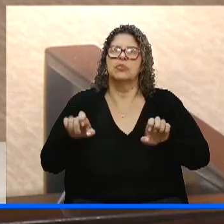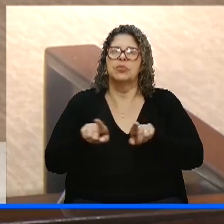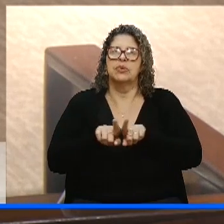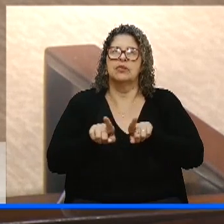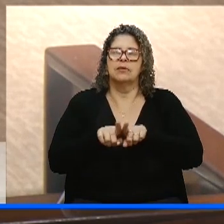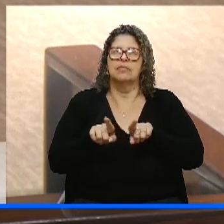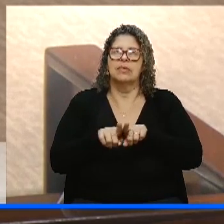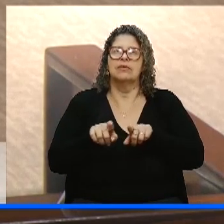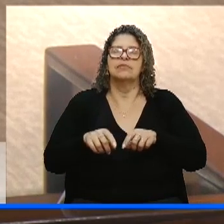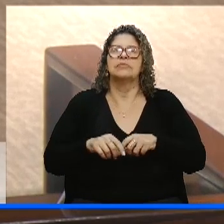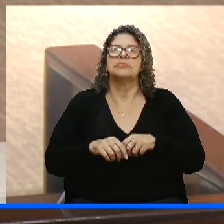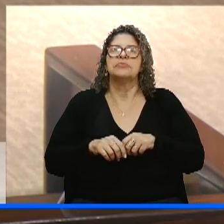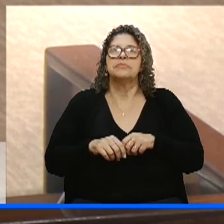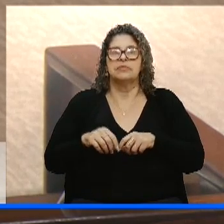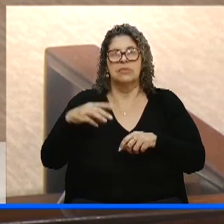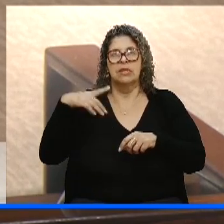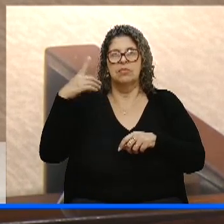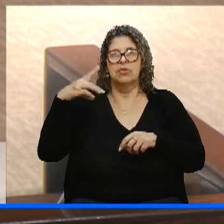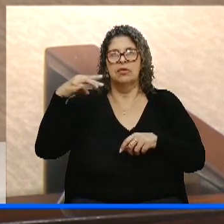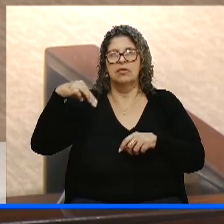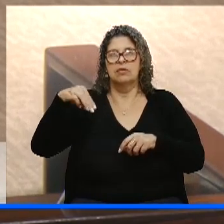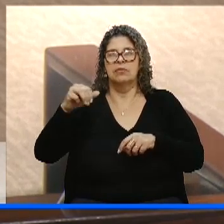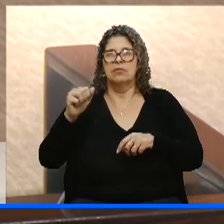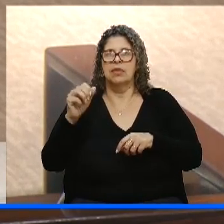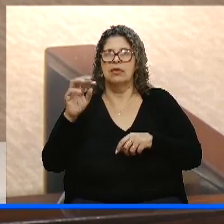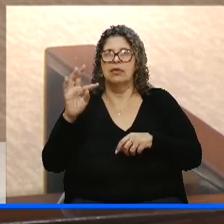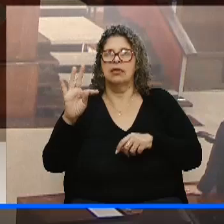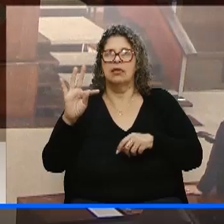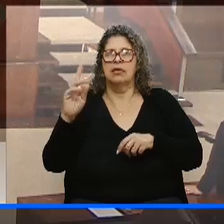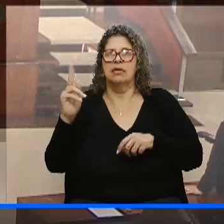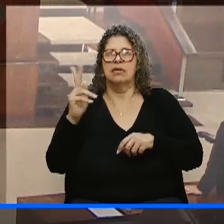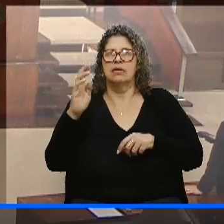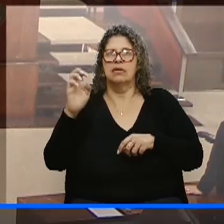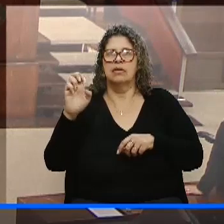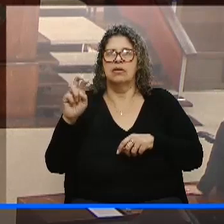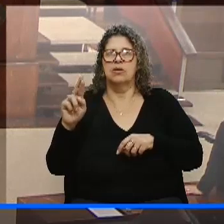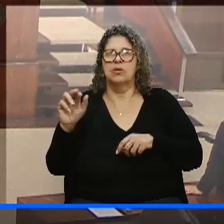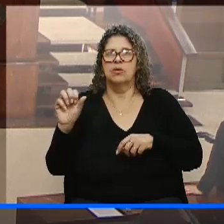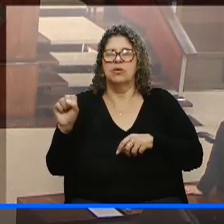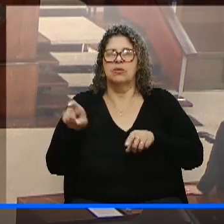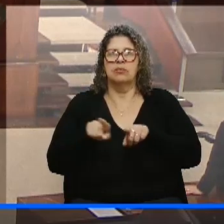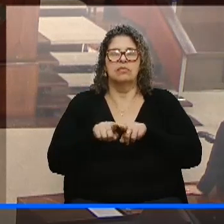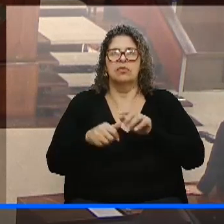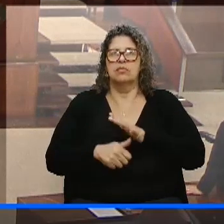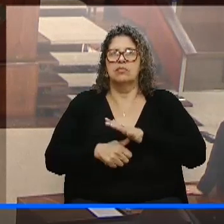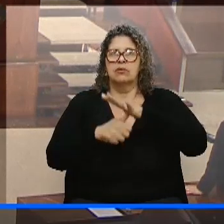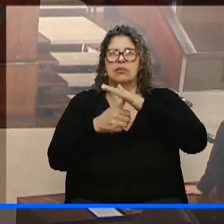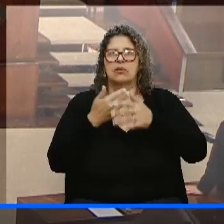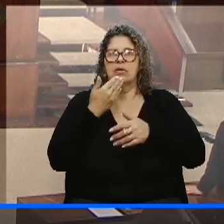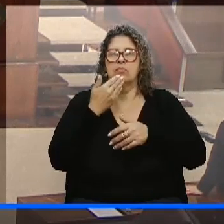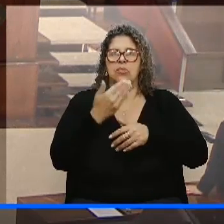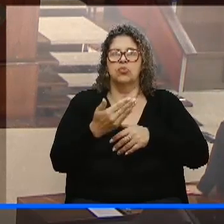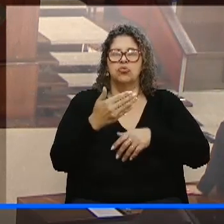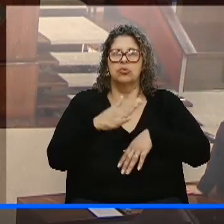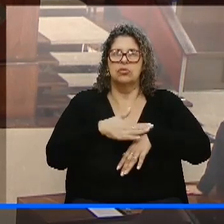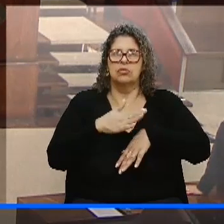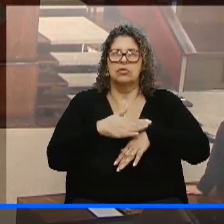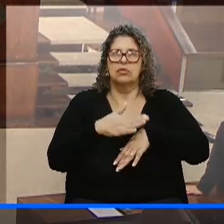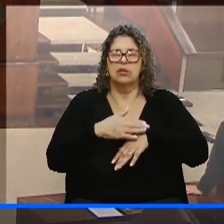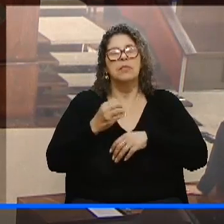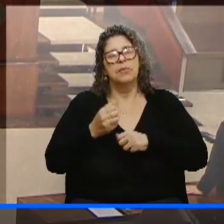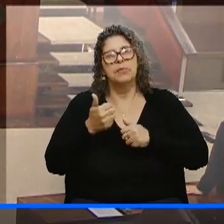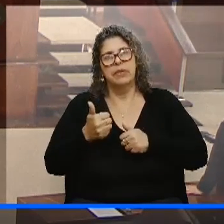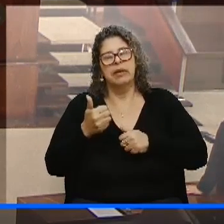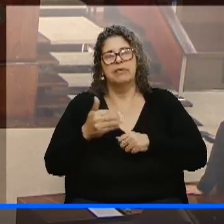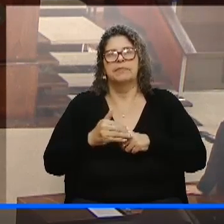mateus só para informá a sua bancada não tem um tempo de liderança por enquanto deputados em junho já utilizou perfeito